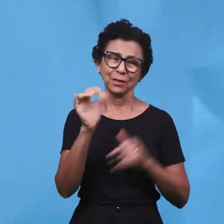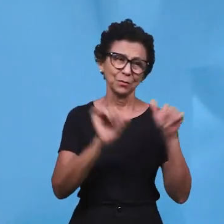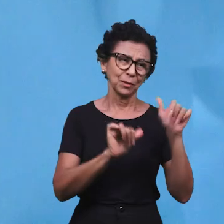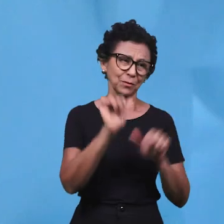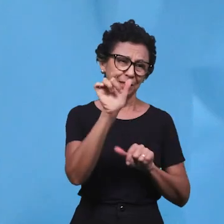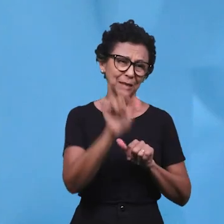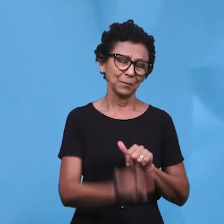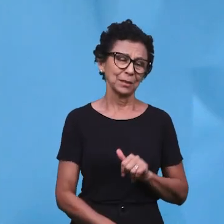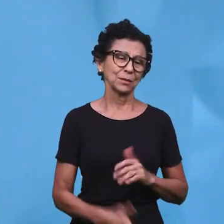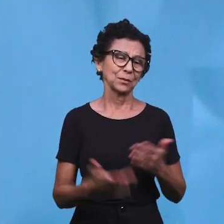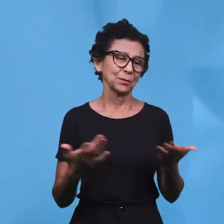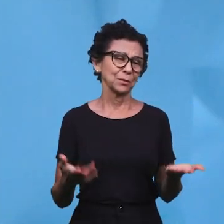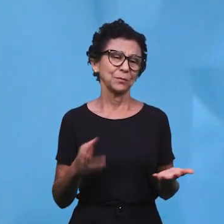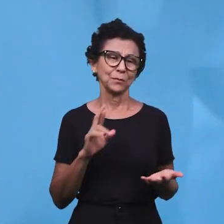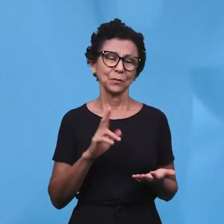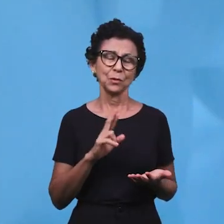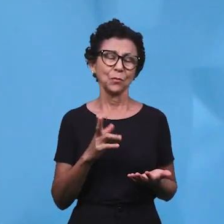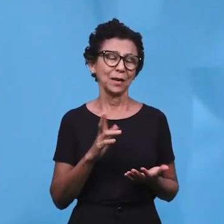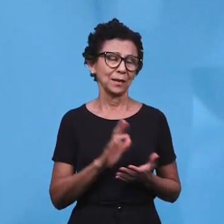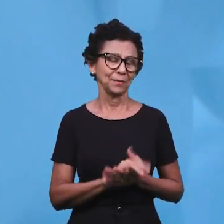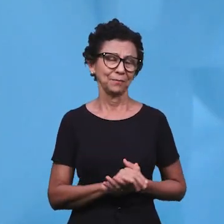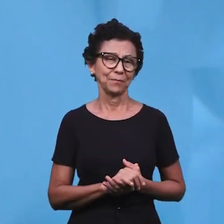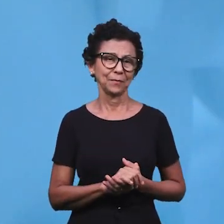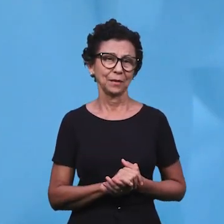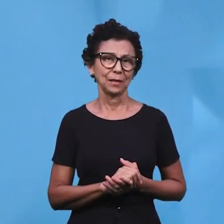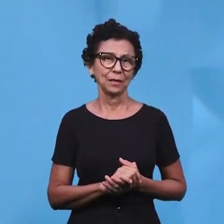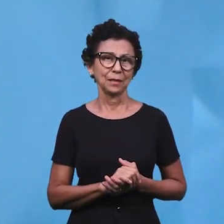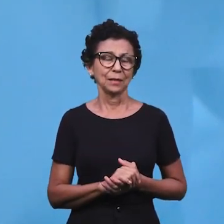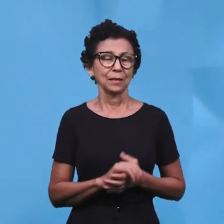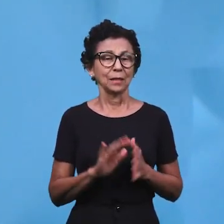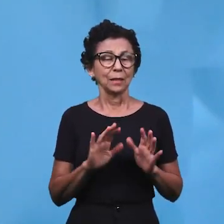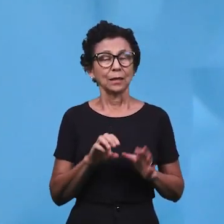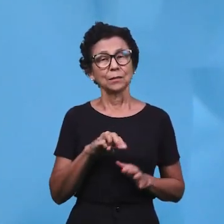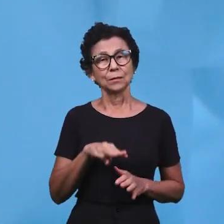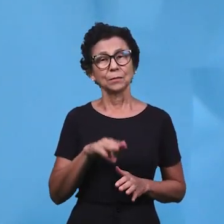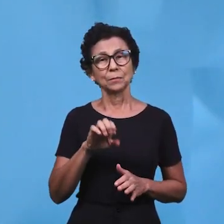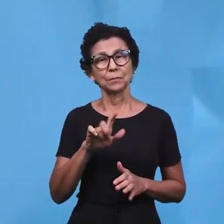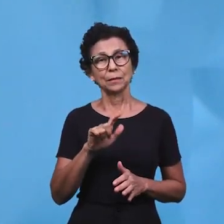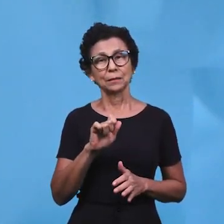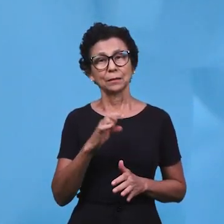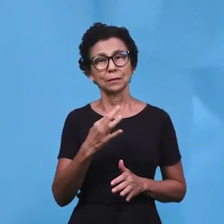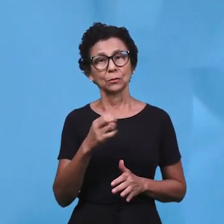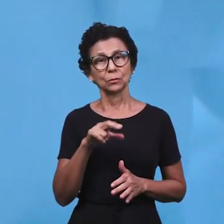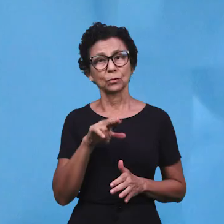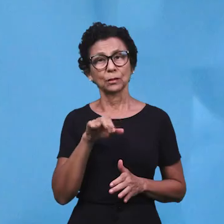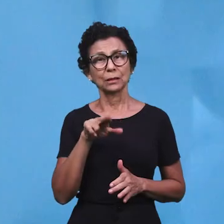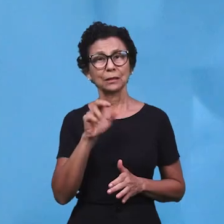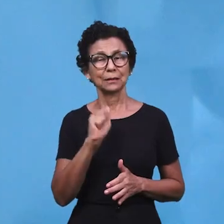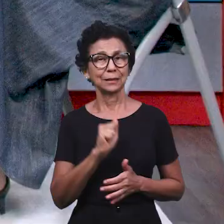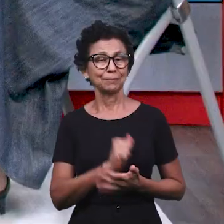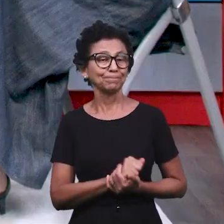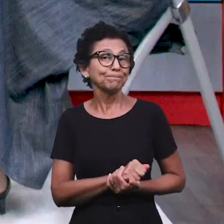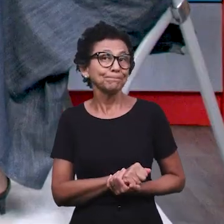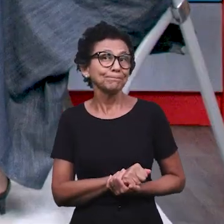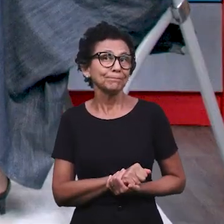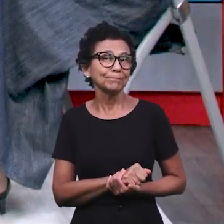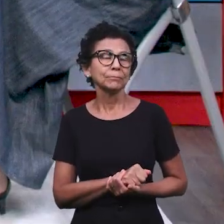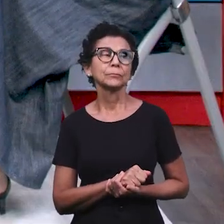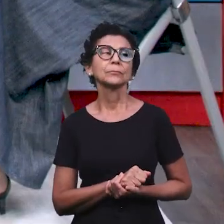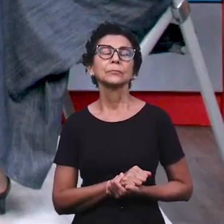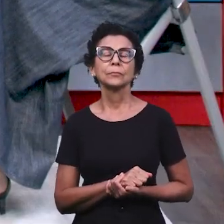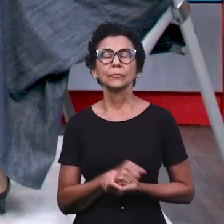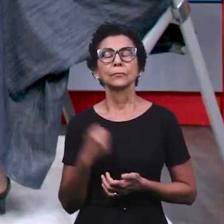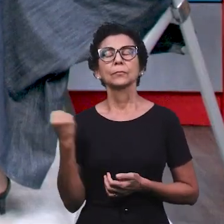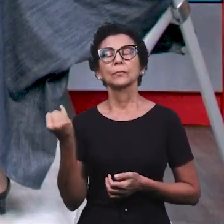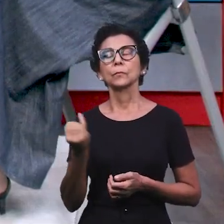não é de melatonina, né? Muitas vezes é a higiene do sono e escolher a medicação correta. Exatamente.